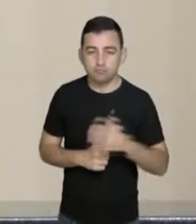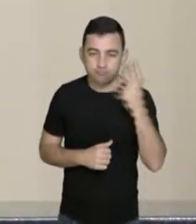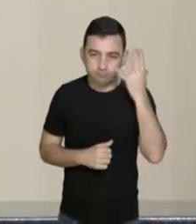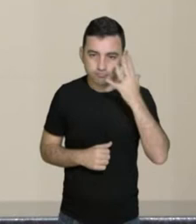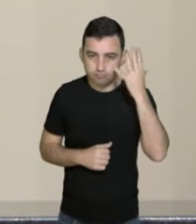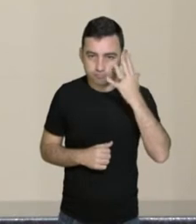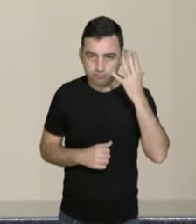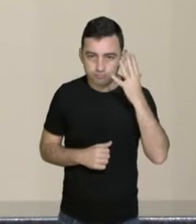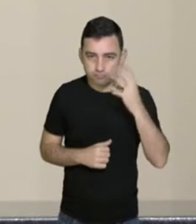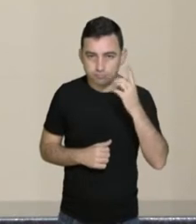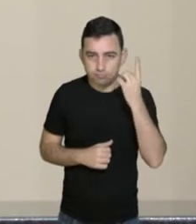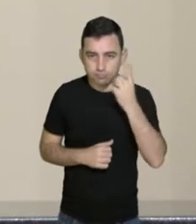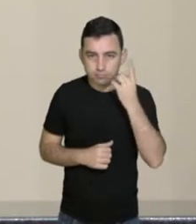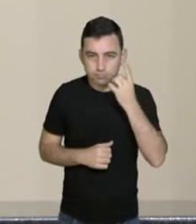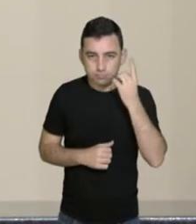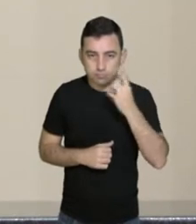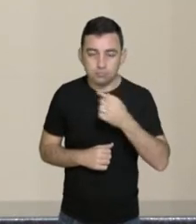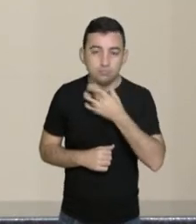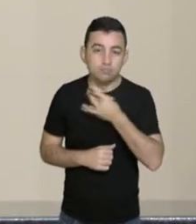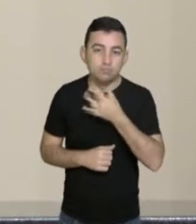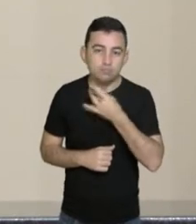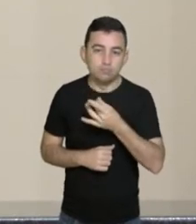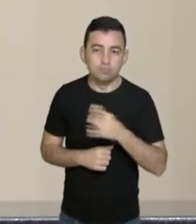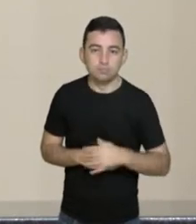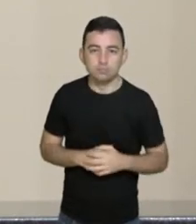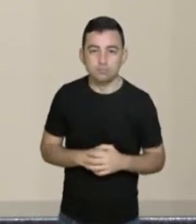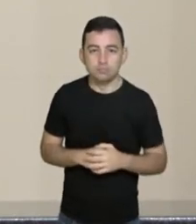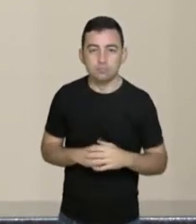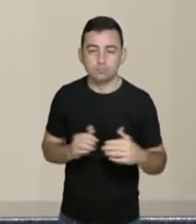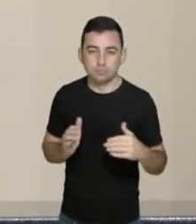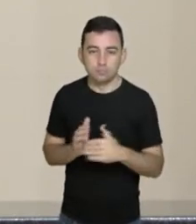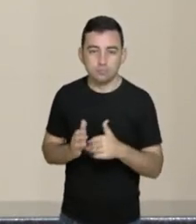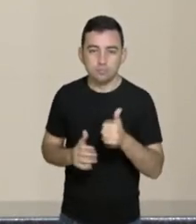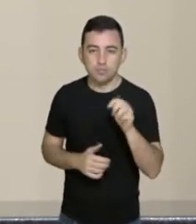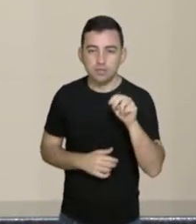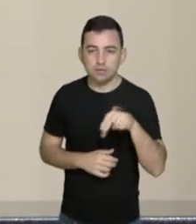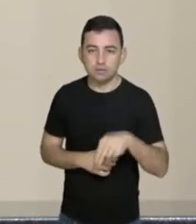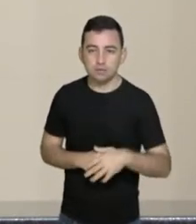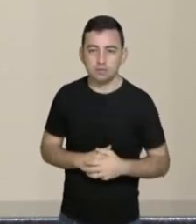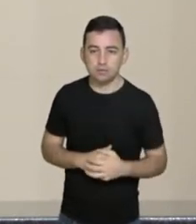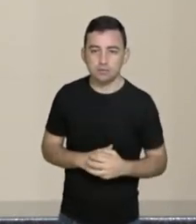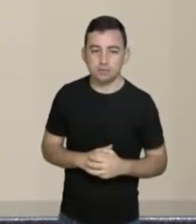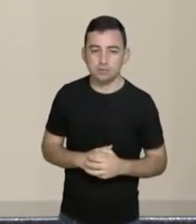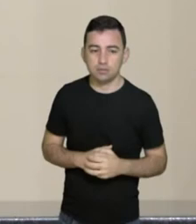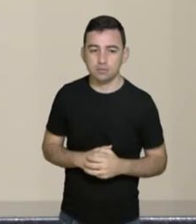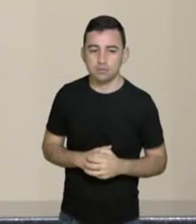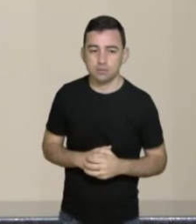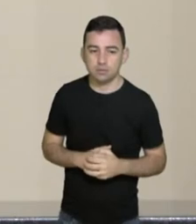palavra, o deputado Cobalcini, por até 15 minutos.